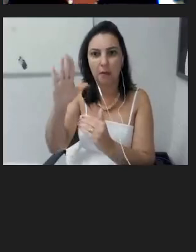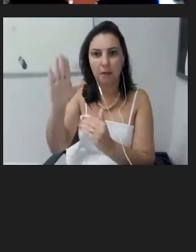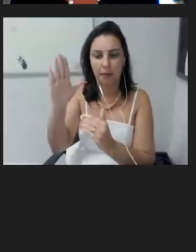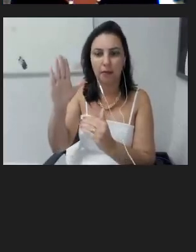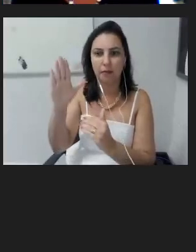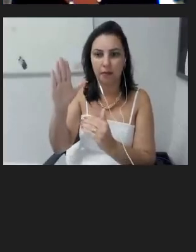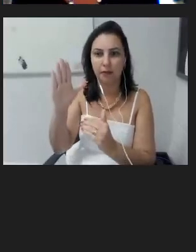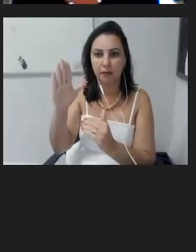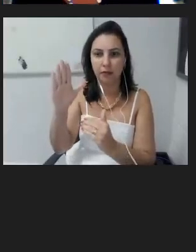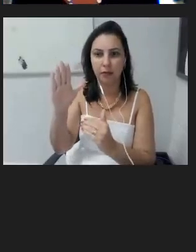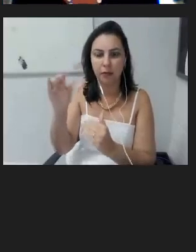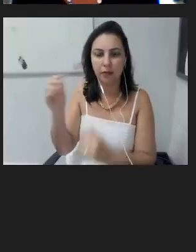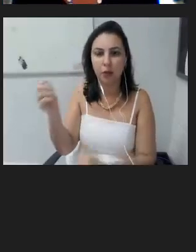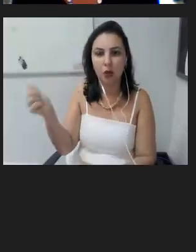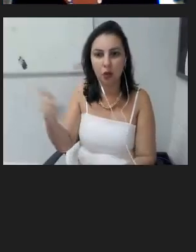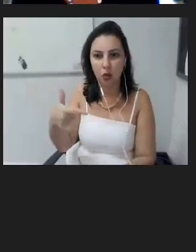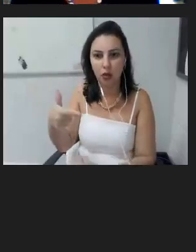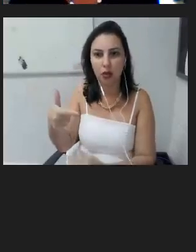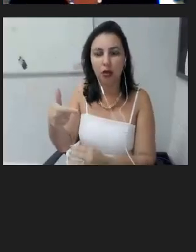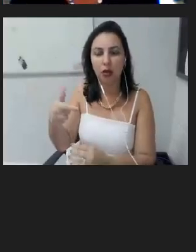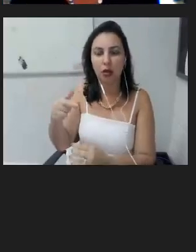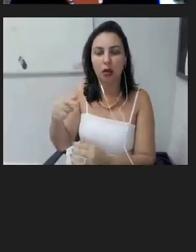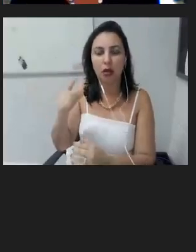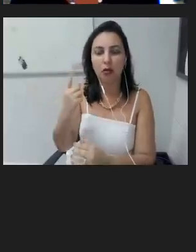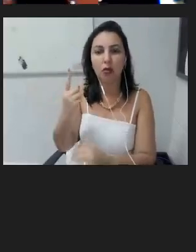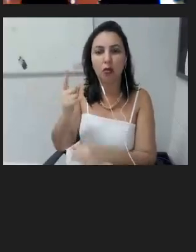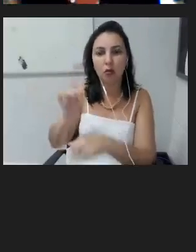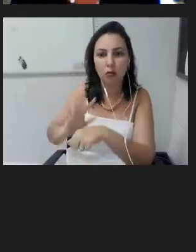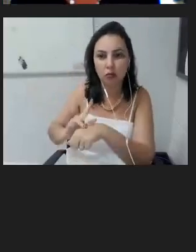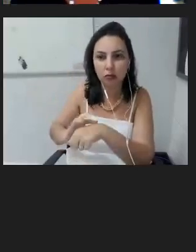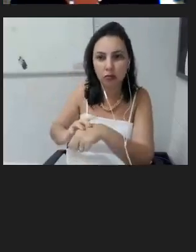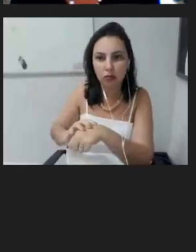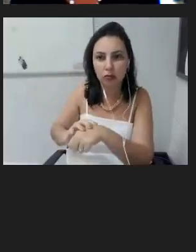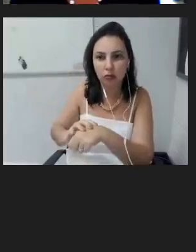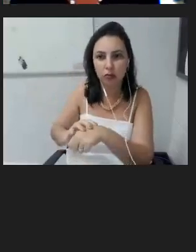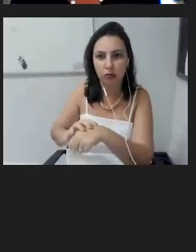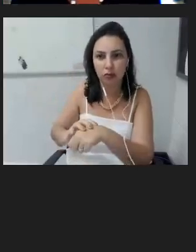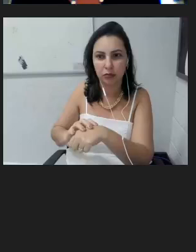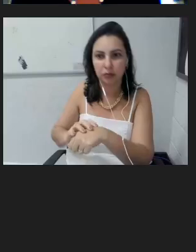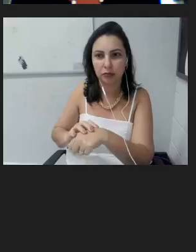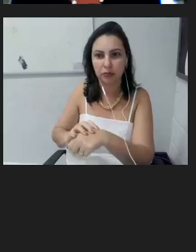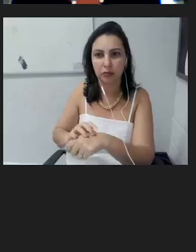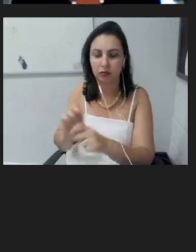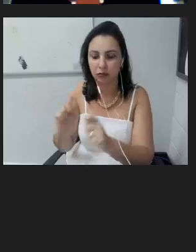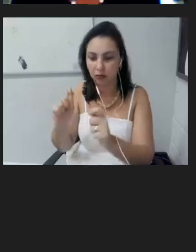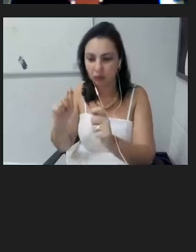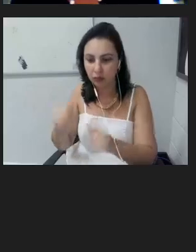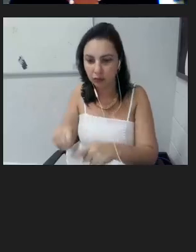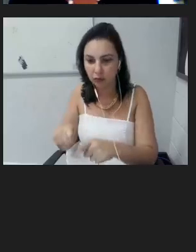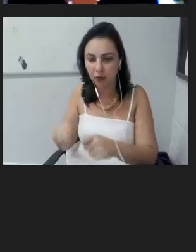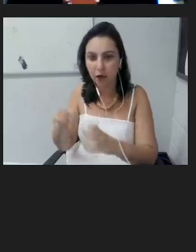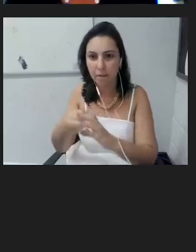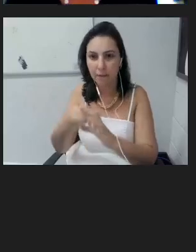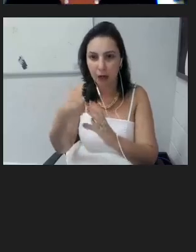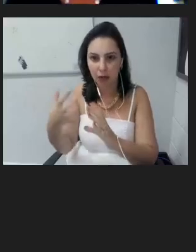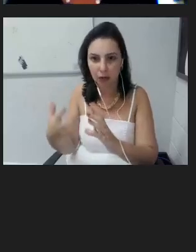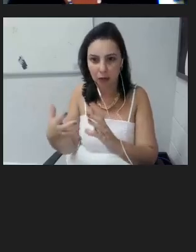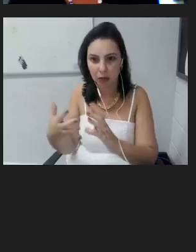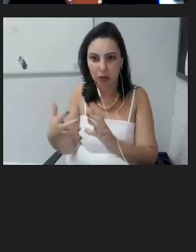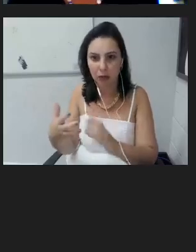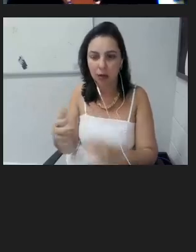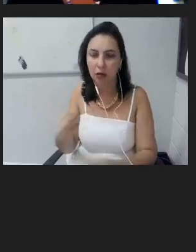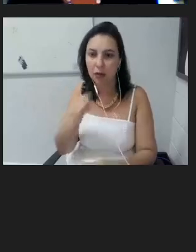além daquela categorização que foi possível fazer dela em relação ao tipo